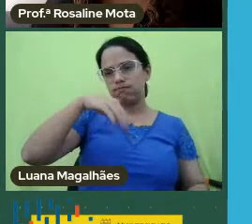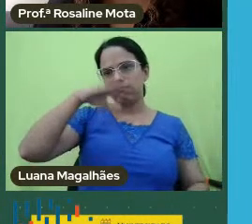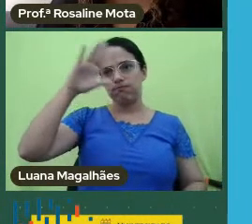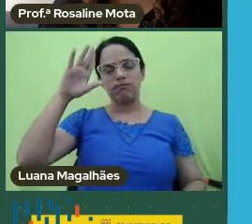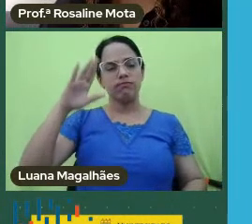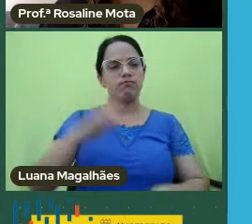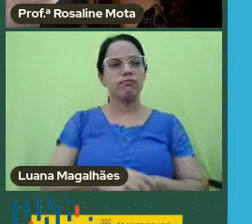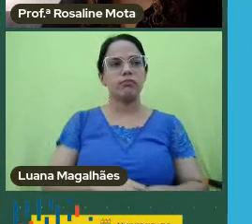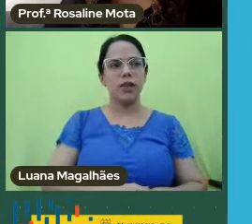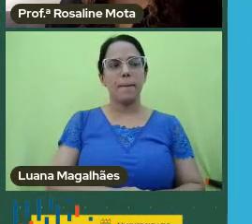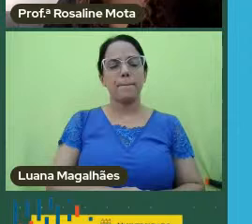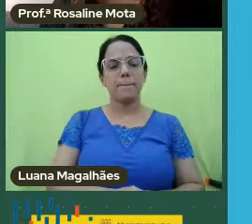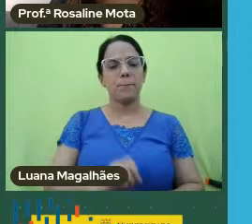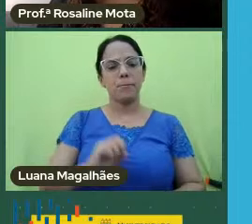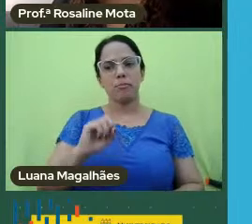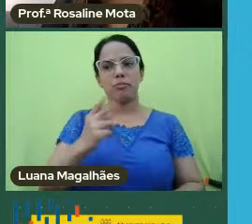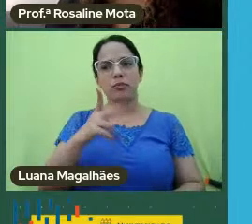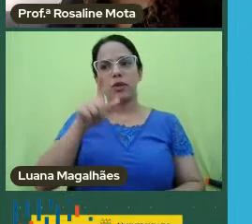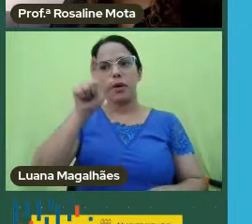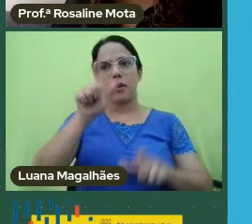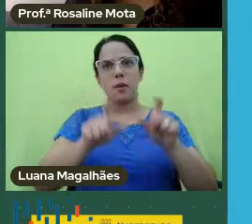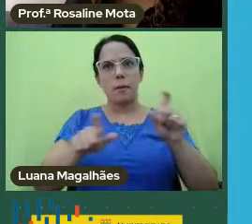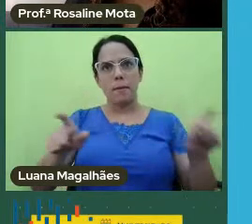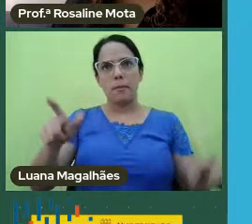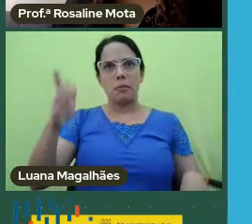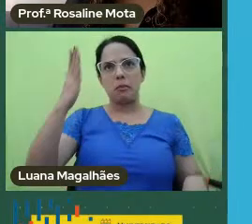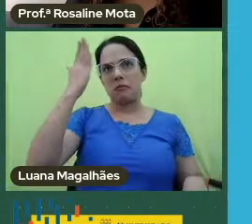sejam de personalidades